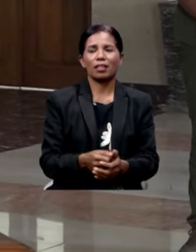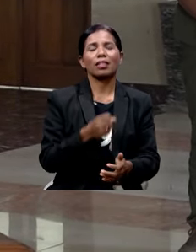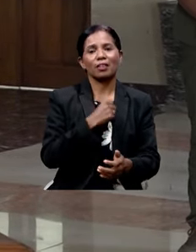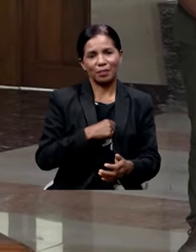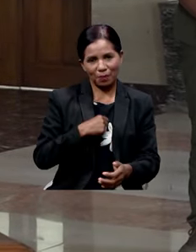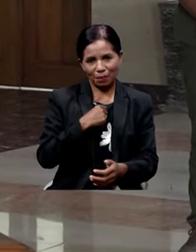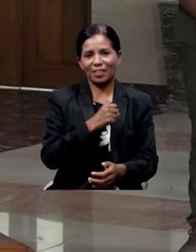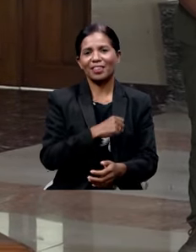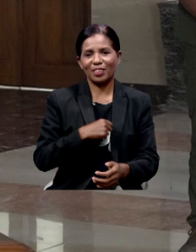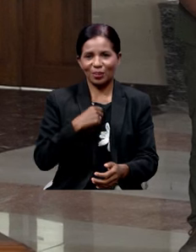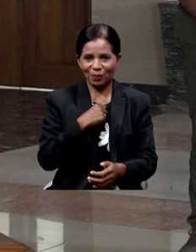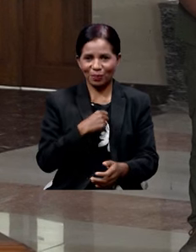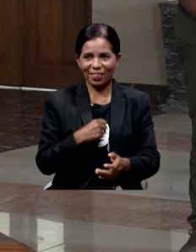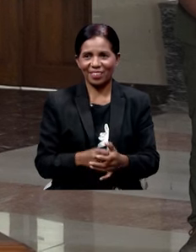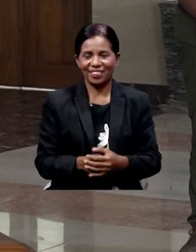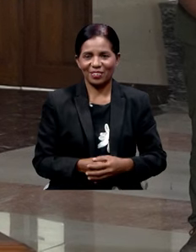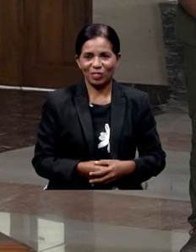culpa,